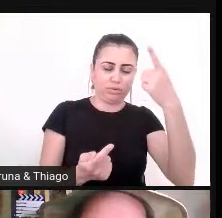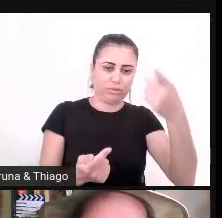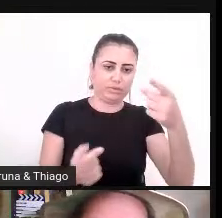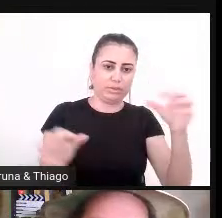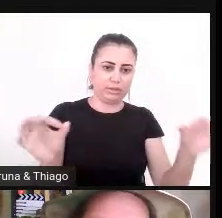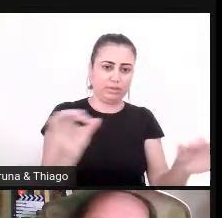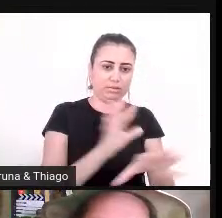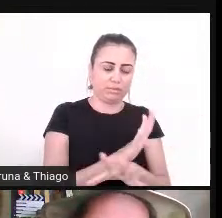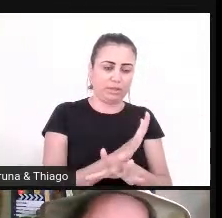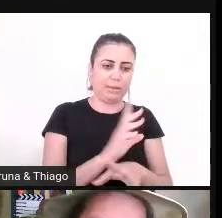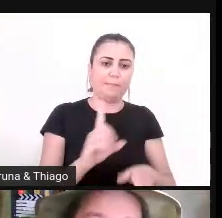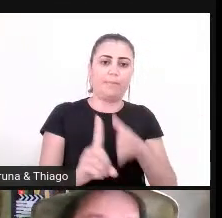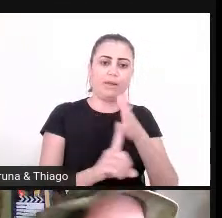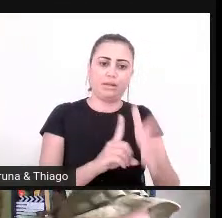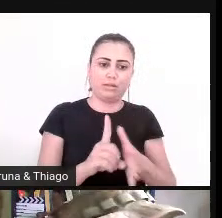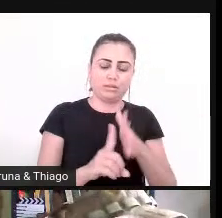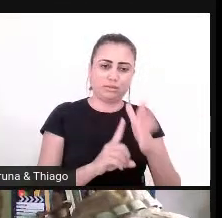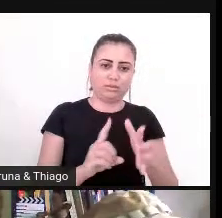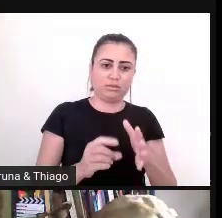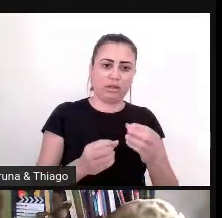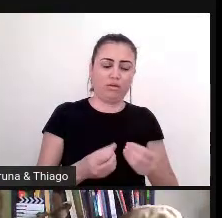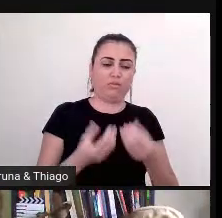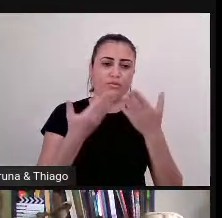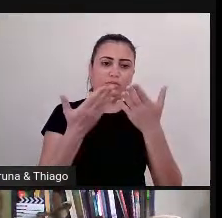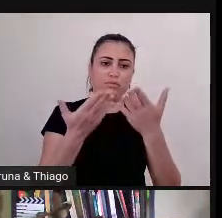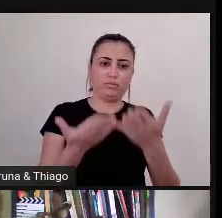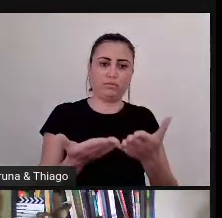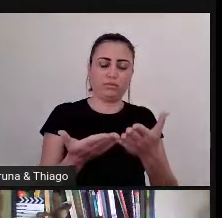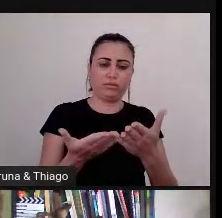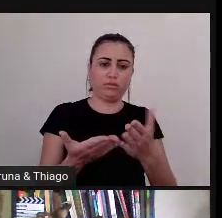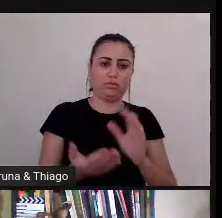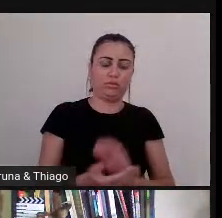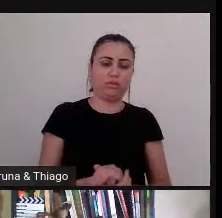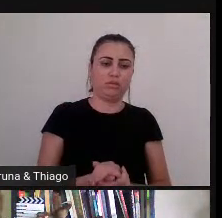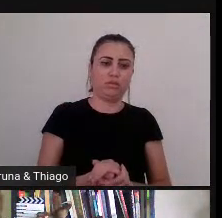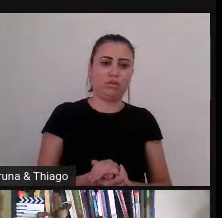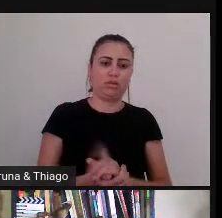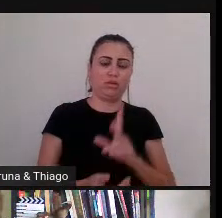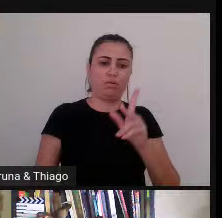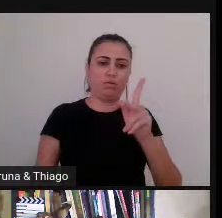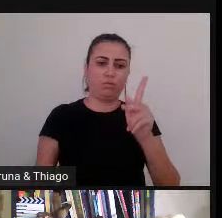colocar lá para vocês baixarem esse arquivo. Esse arquivo aqui, ó, é esse